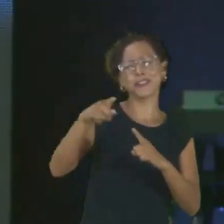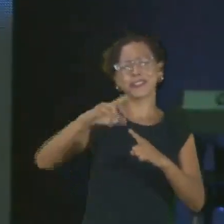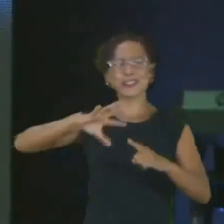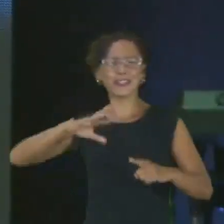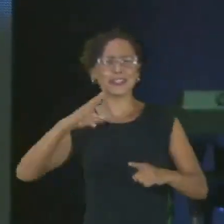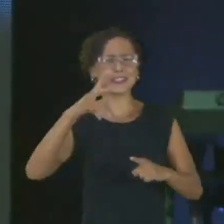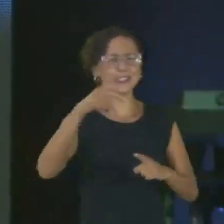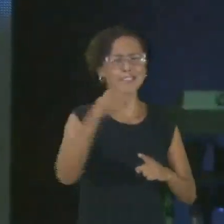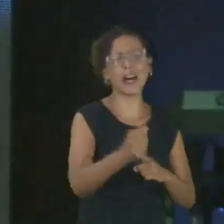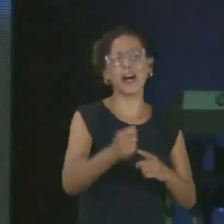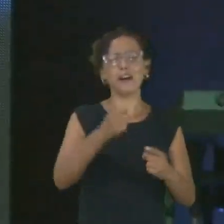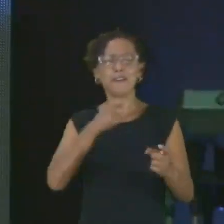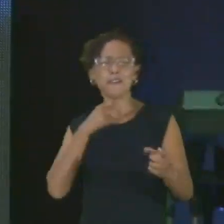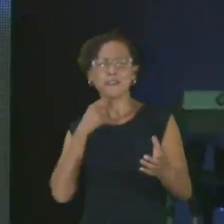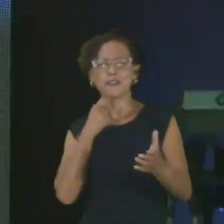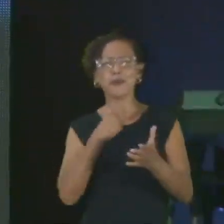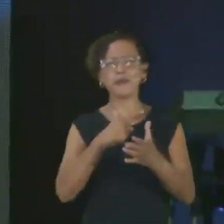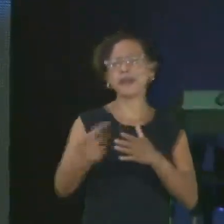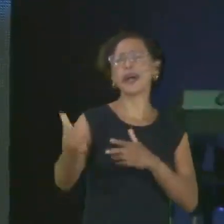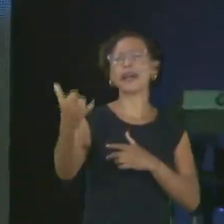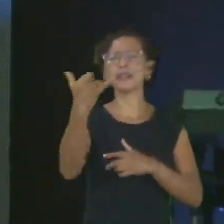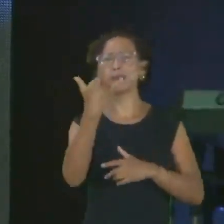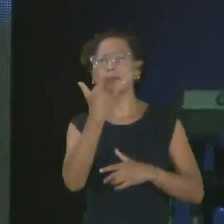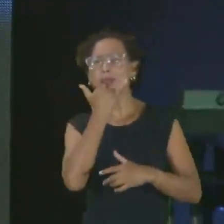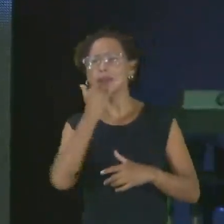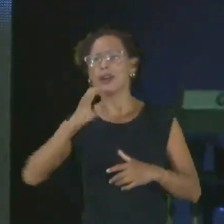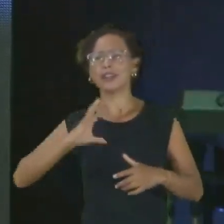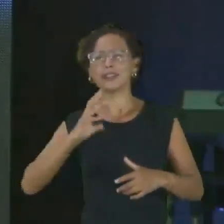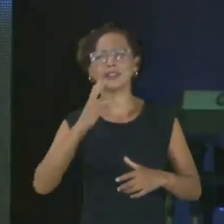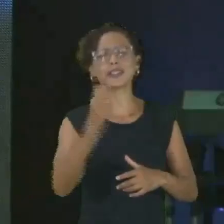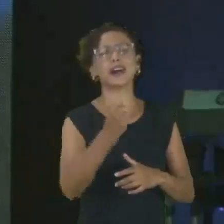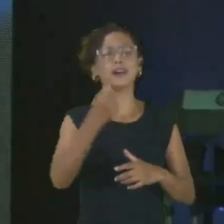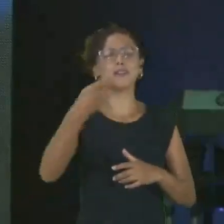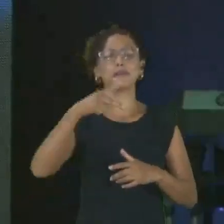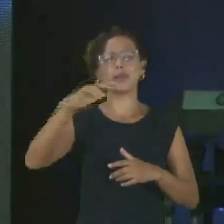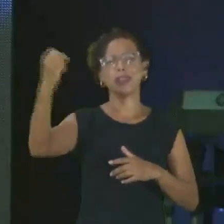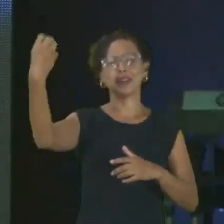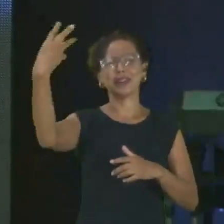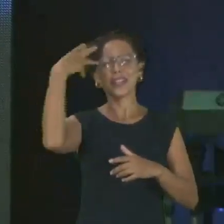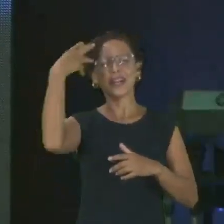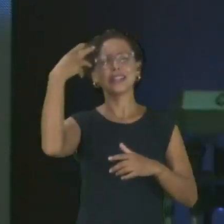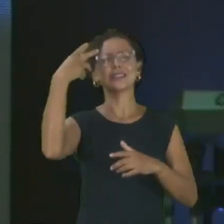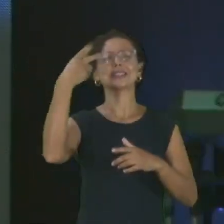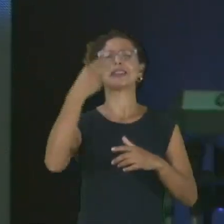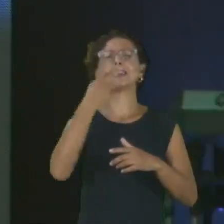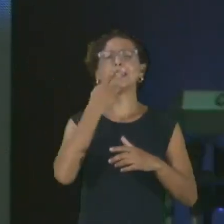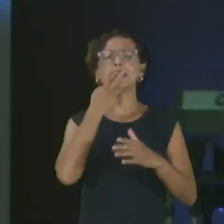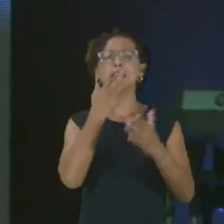lavado, comprado, perdoado, salvo pela graça e pelo sangue.